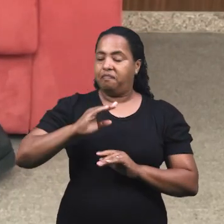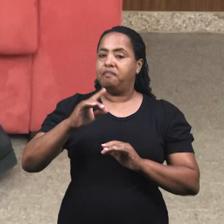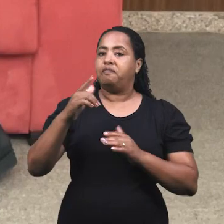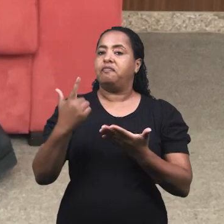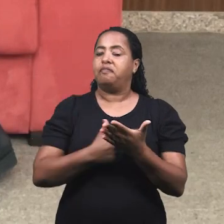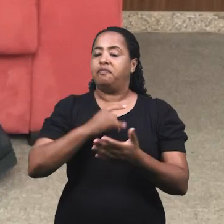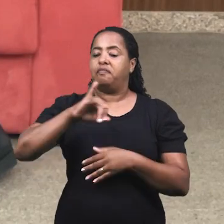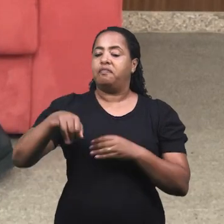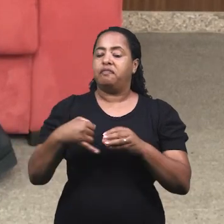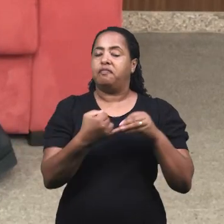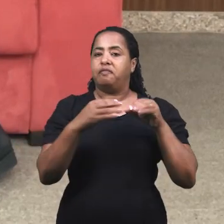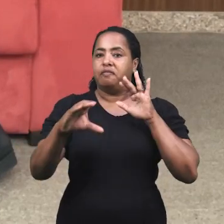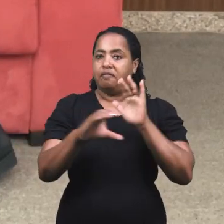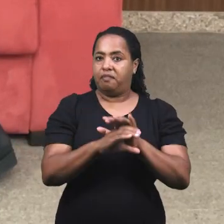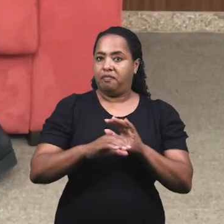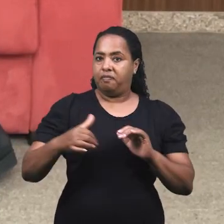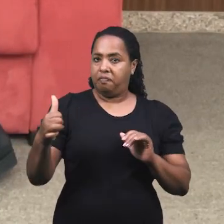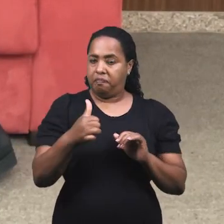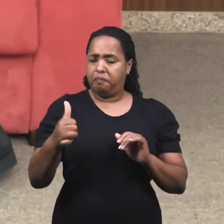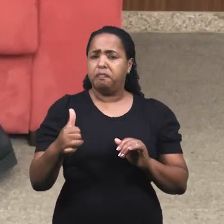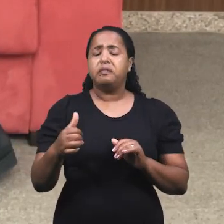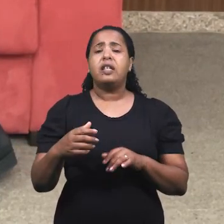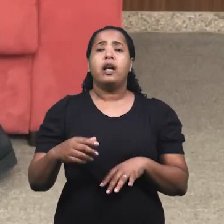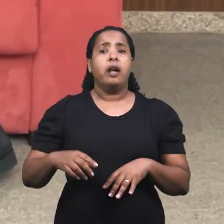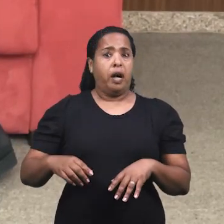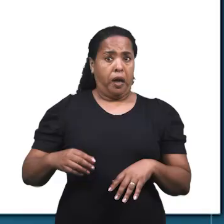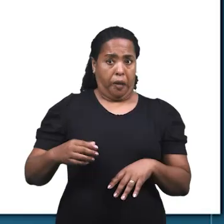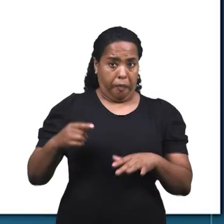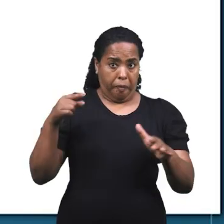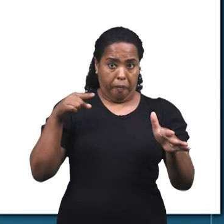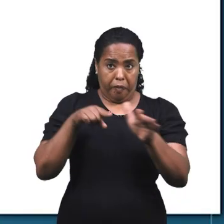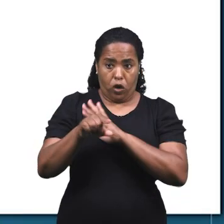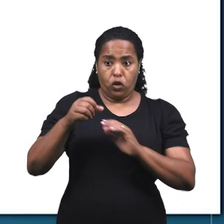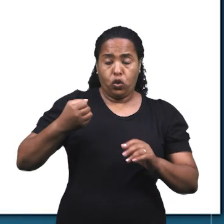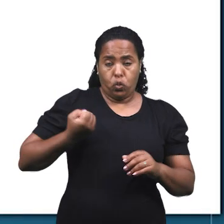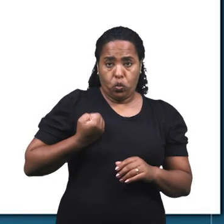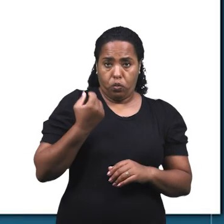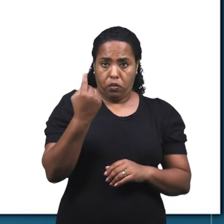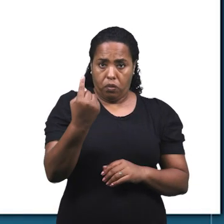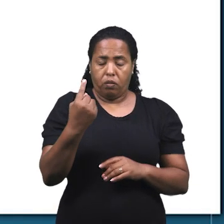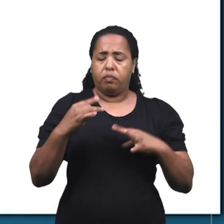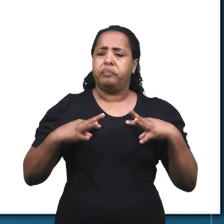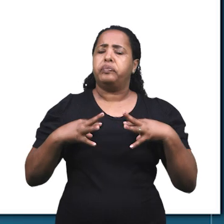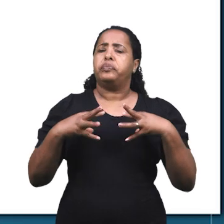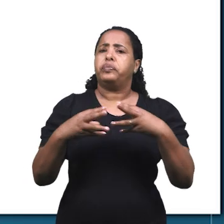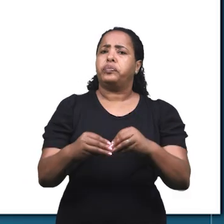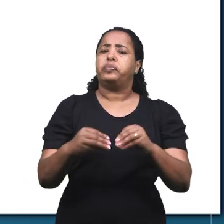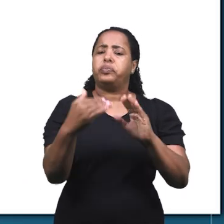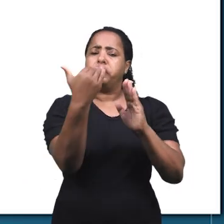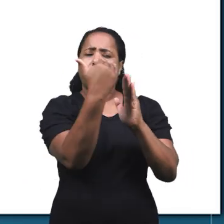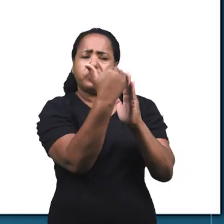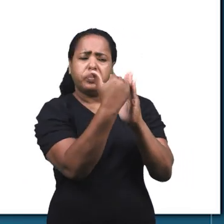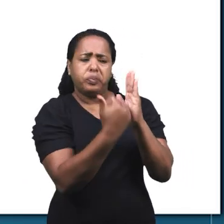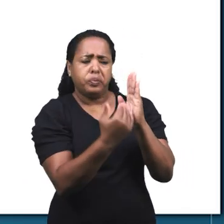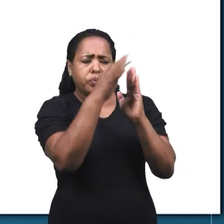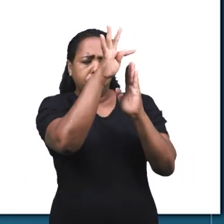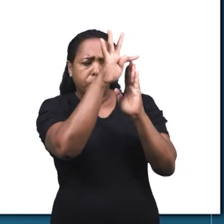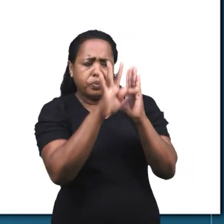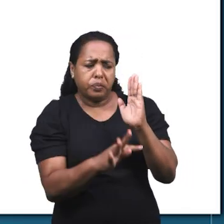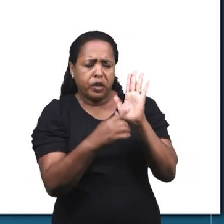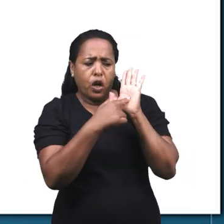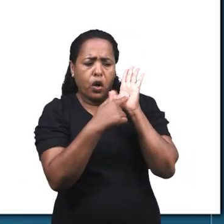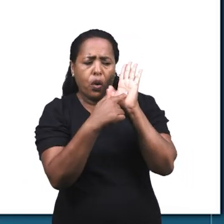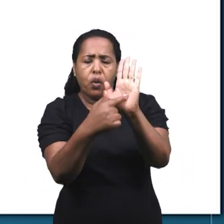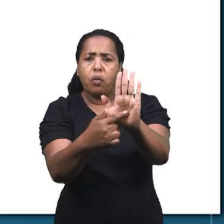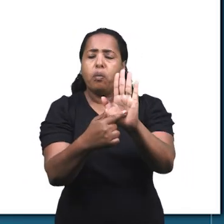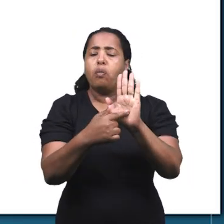está em Josué, capítulo 1. Vamos à primeira pergunta, que é para todos. De acordo com o texto,